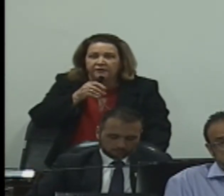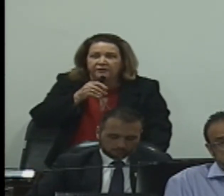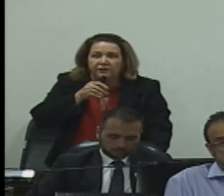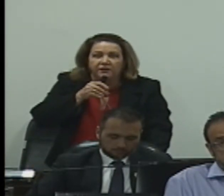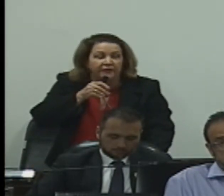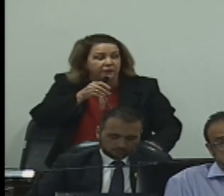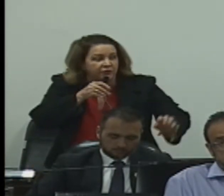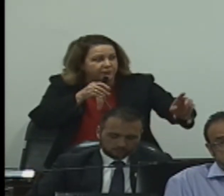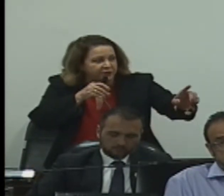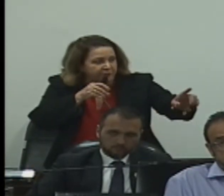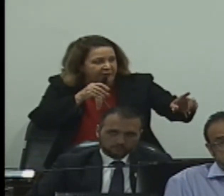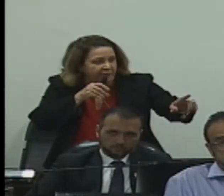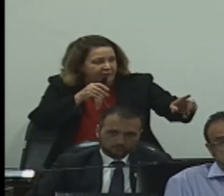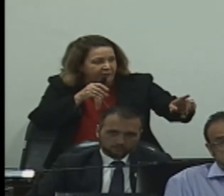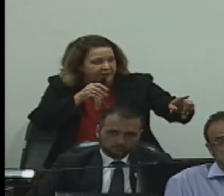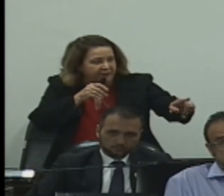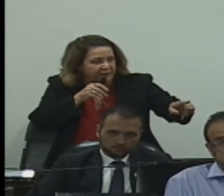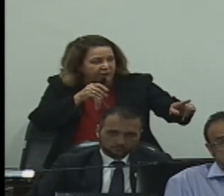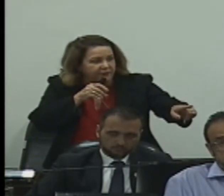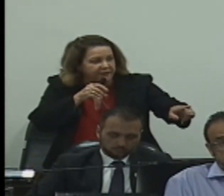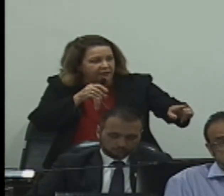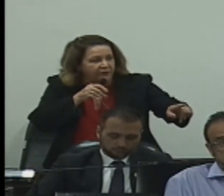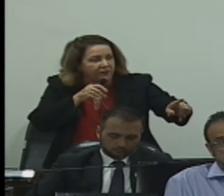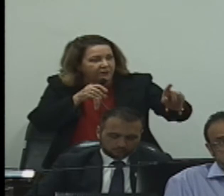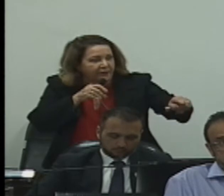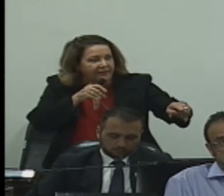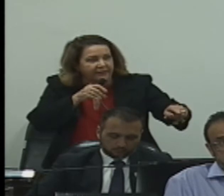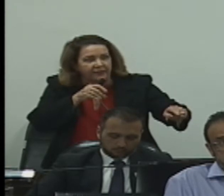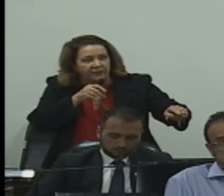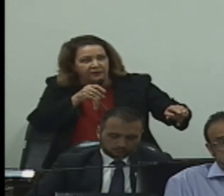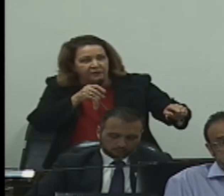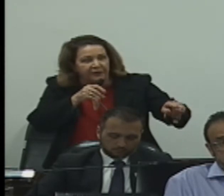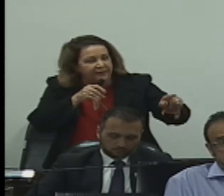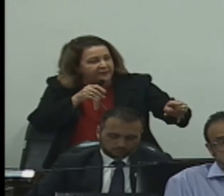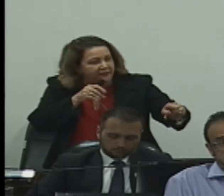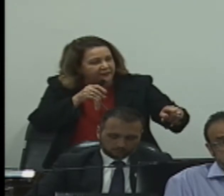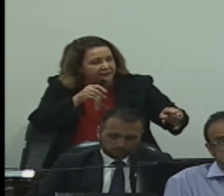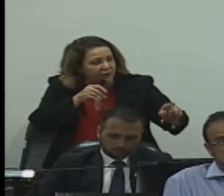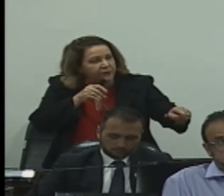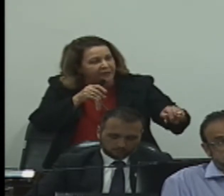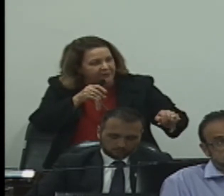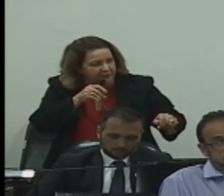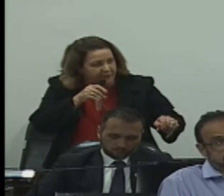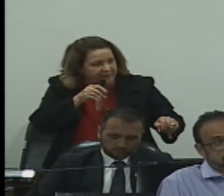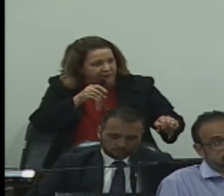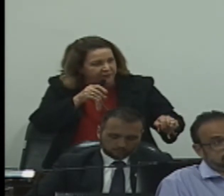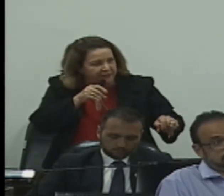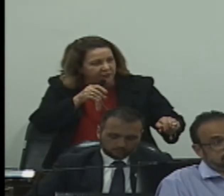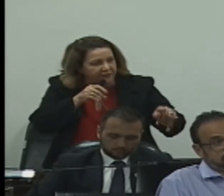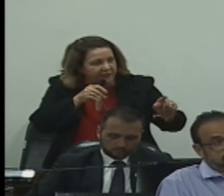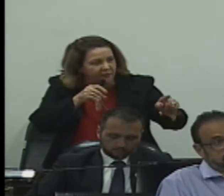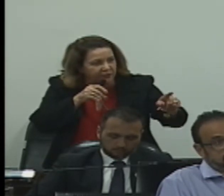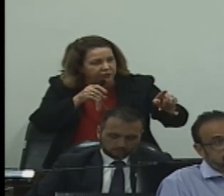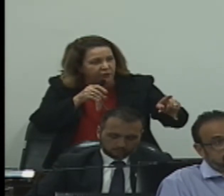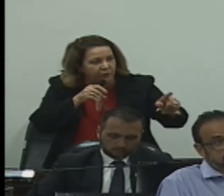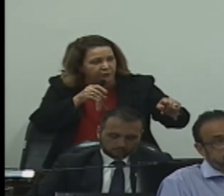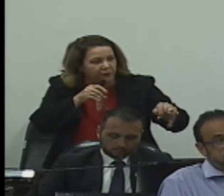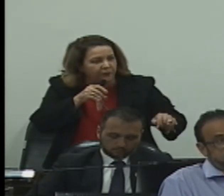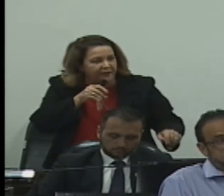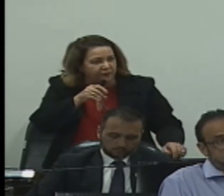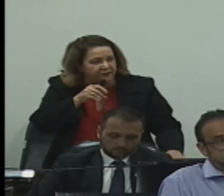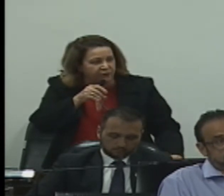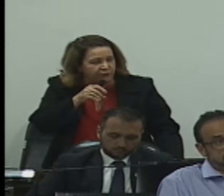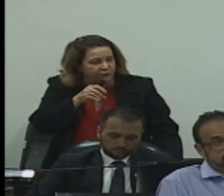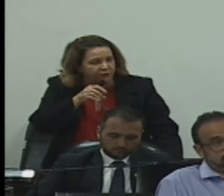Quem quer? Eu. Eu só vou pedir para o presidente da comissão para que, se eu puder participar dessa comissão, porque realmente eu estou um